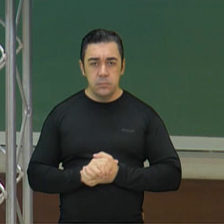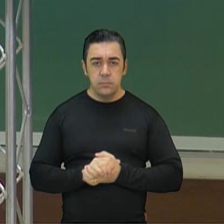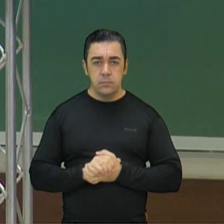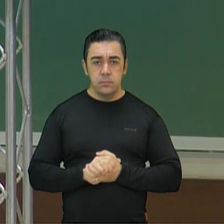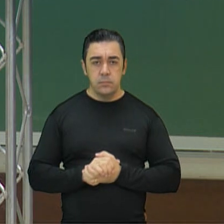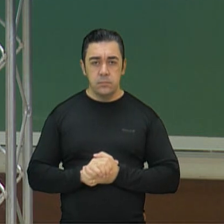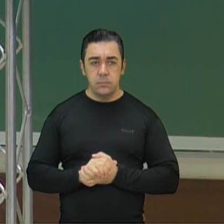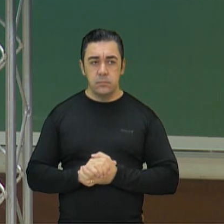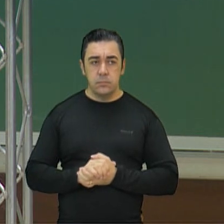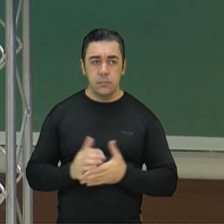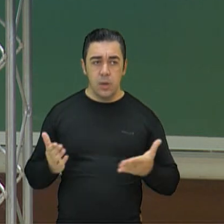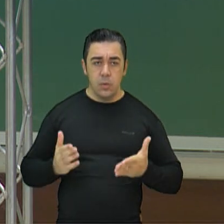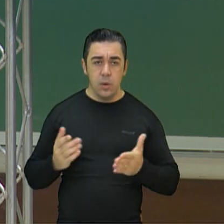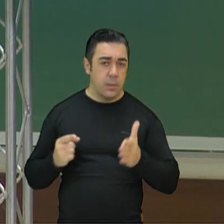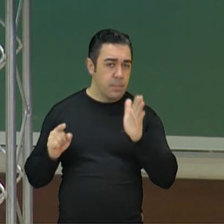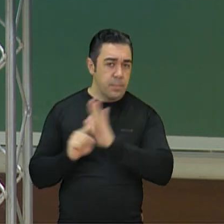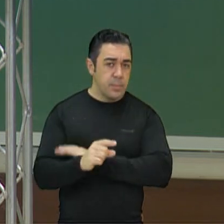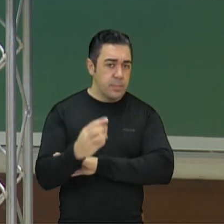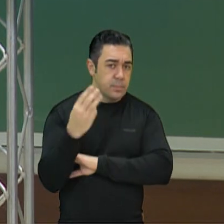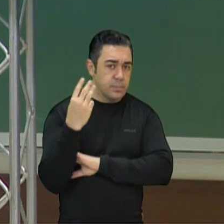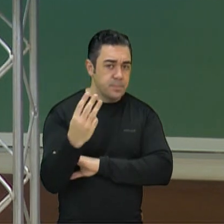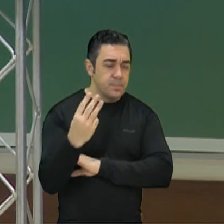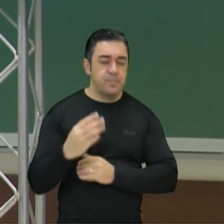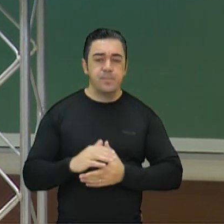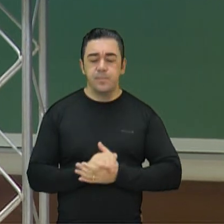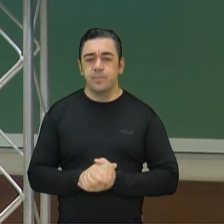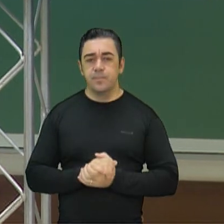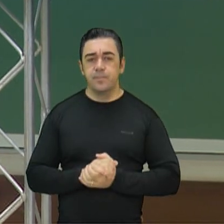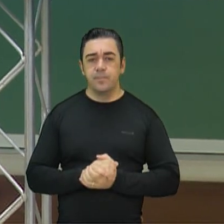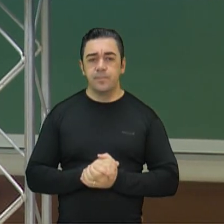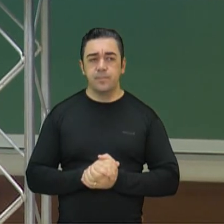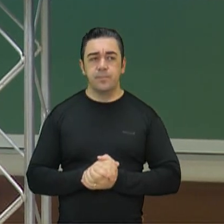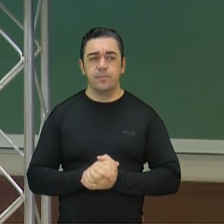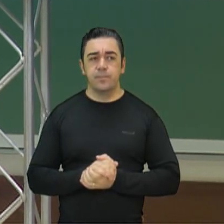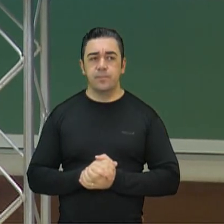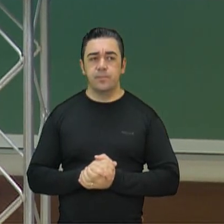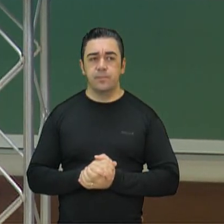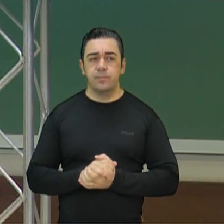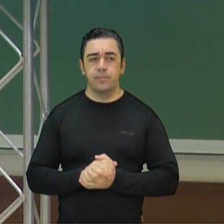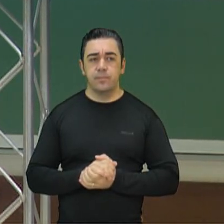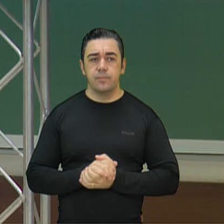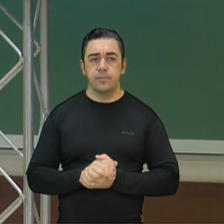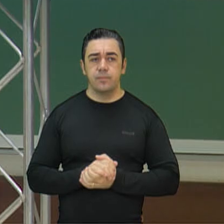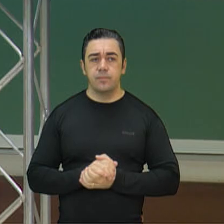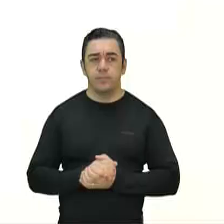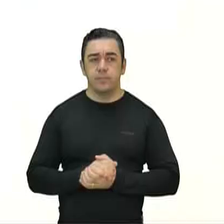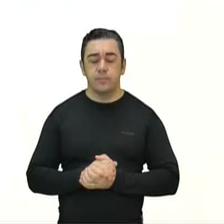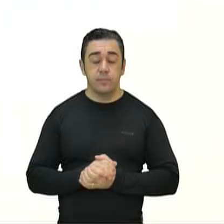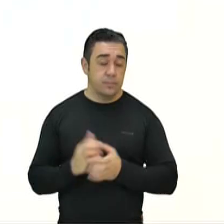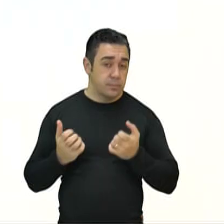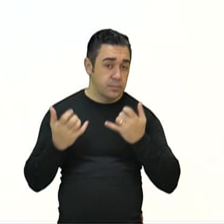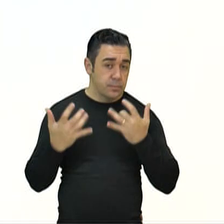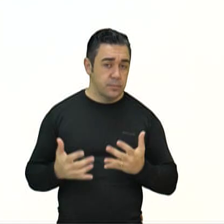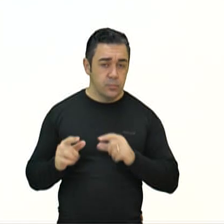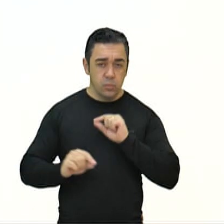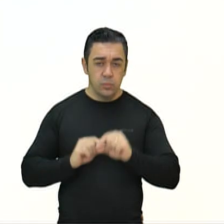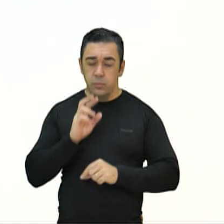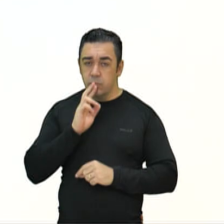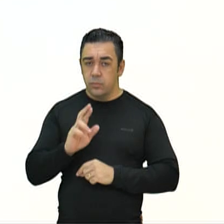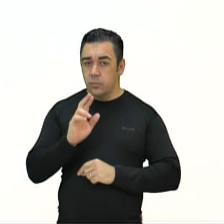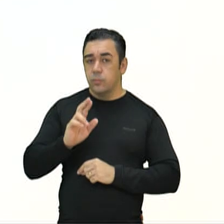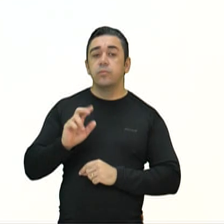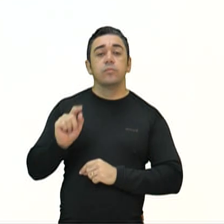Então, feito isso, nós vamos aqui para o próximo quiz da nossa aula. E diz assim, assinale